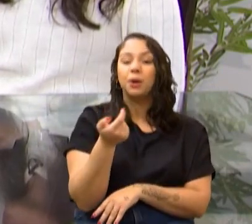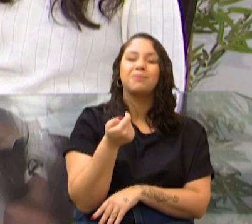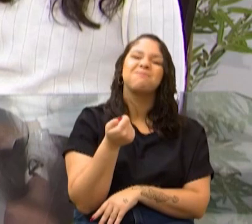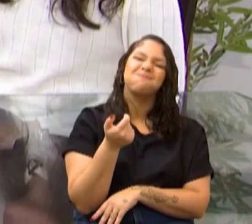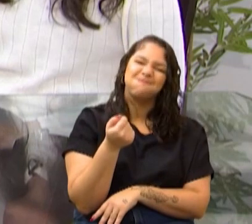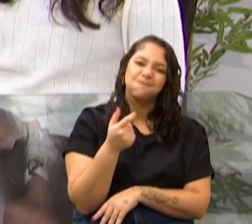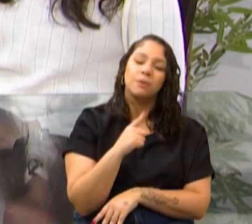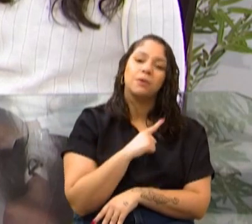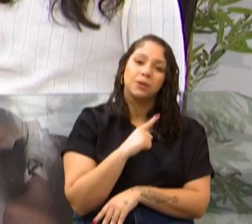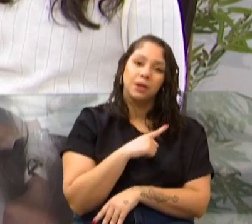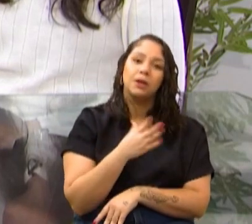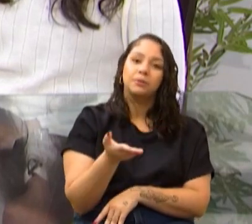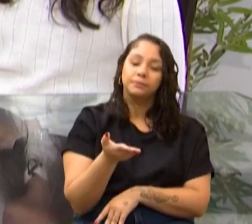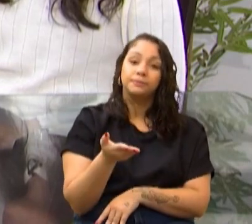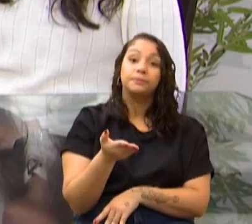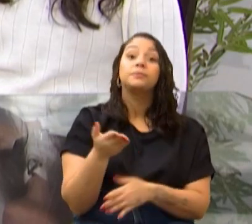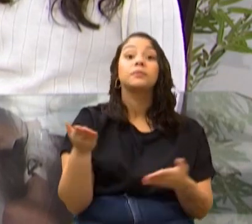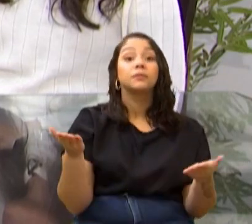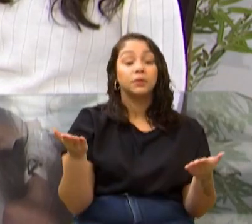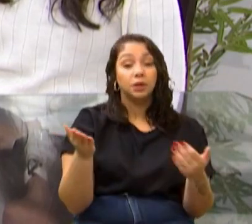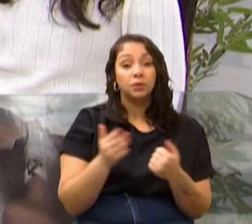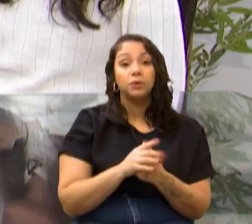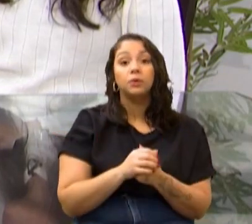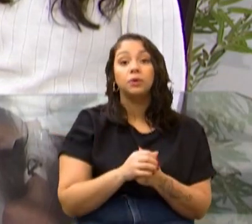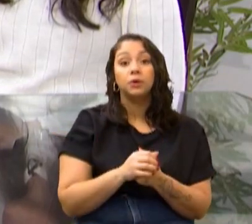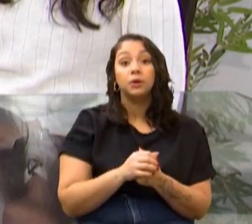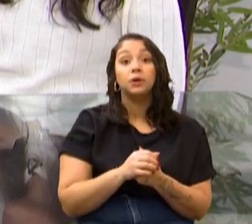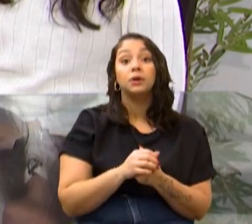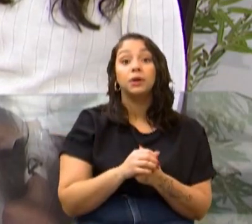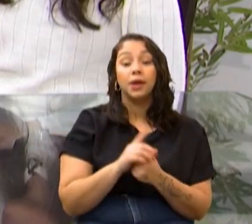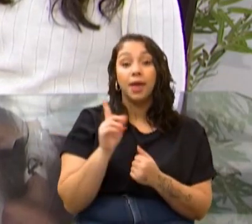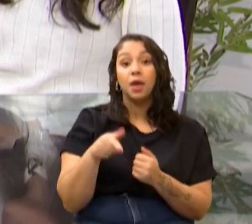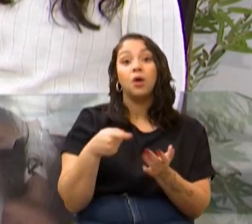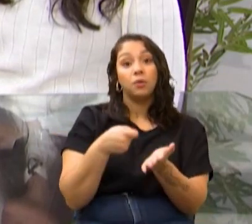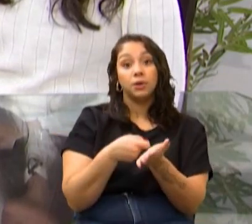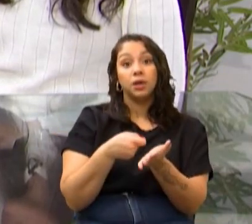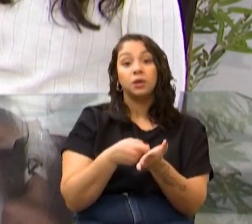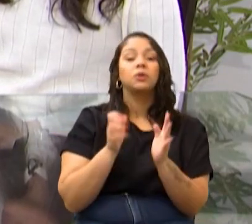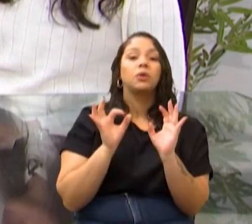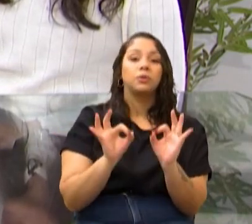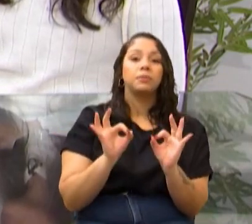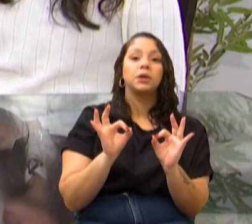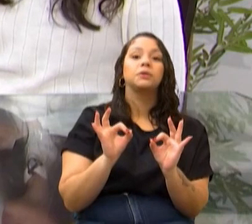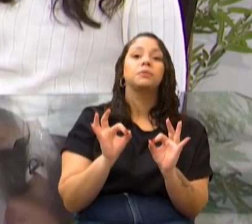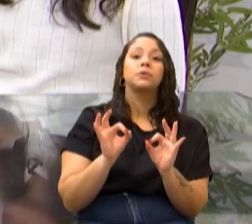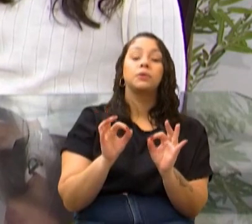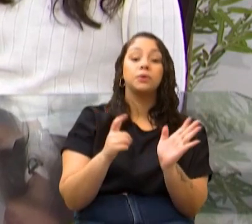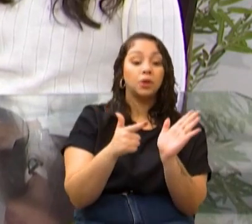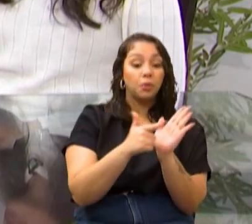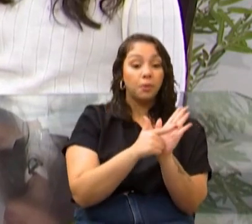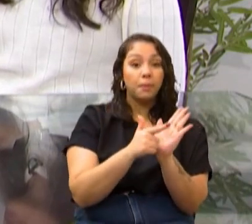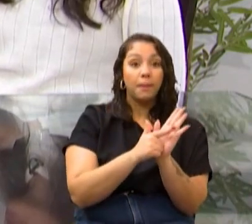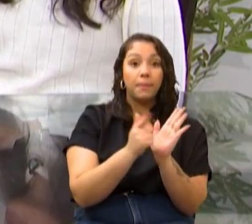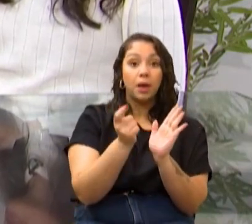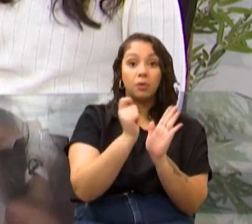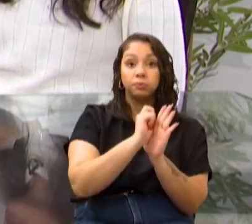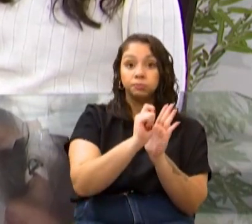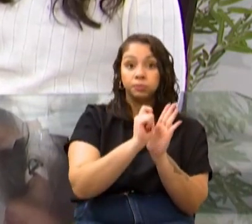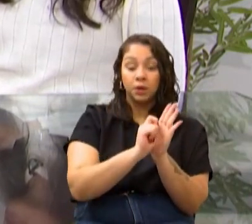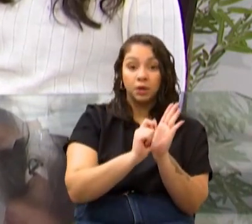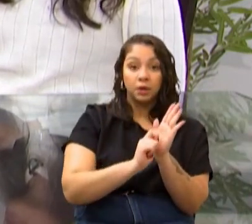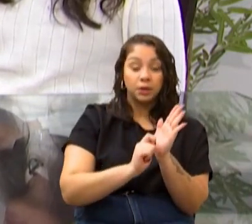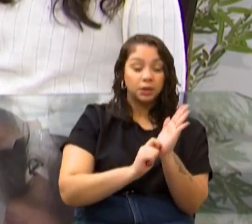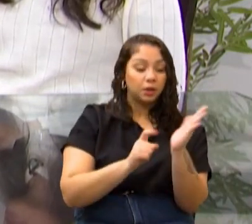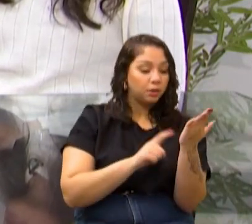o dinheiro é curto, né? Então, isso é meio que obrigatório, né? Quer dizer, coloca no